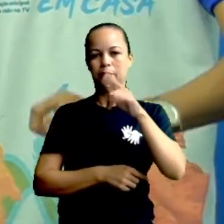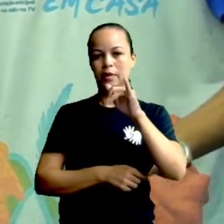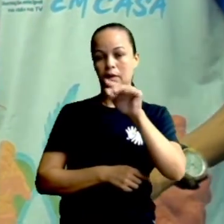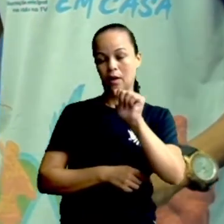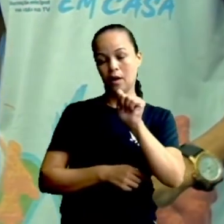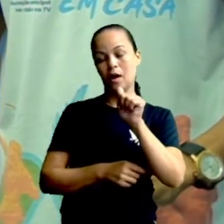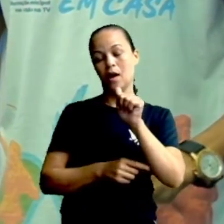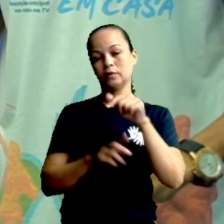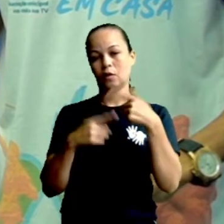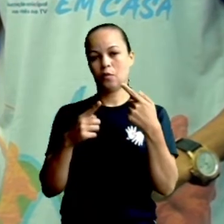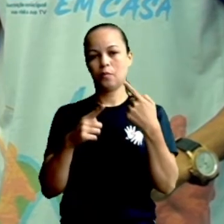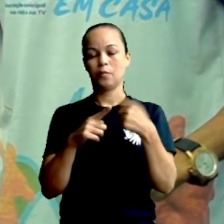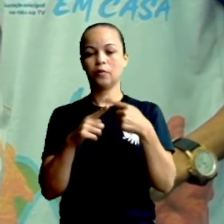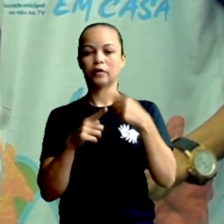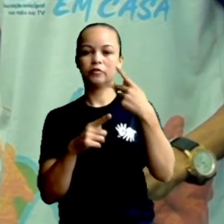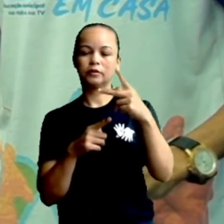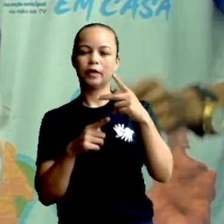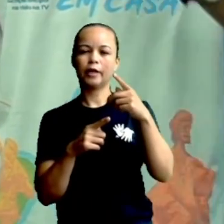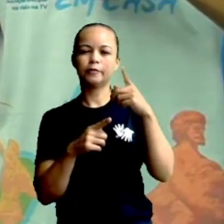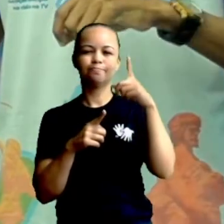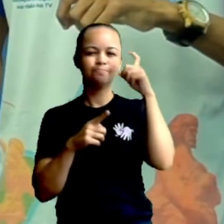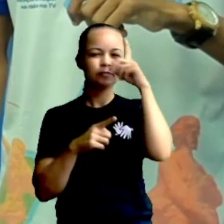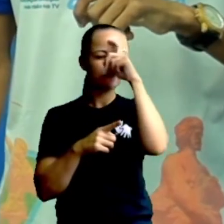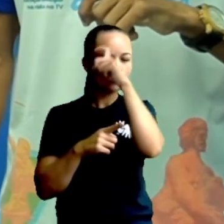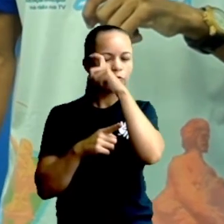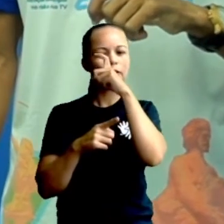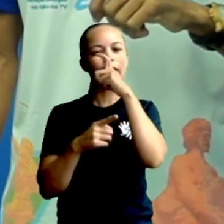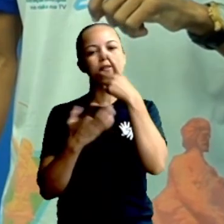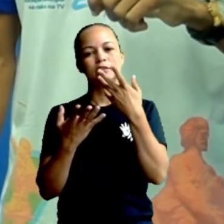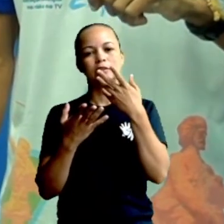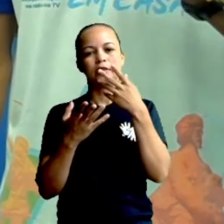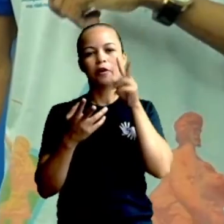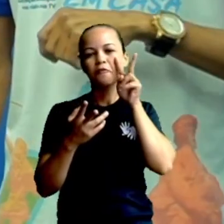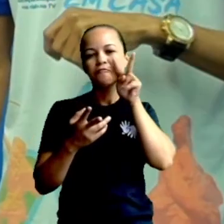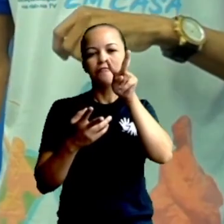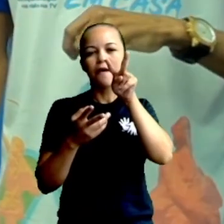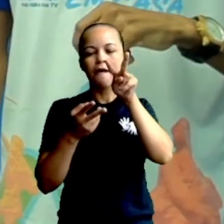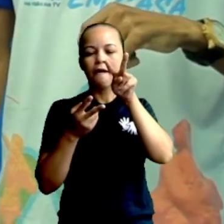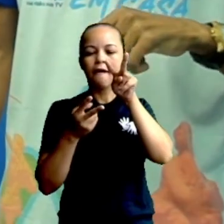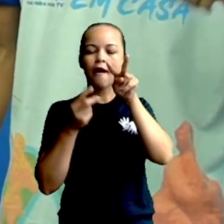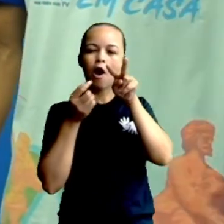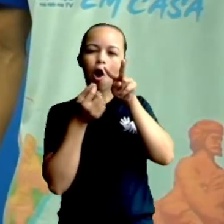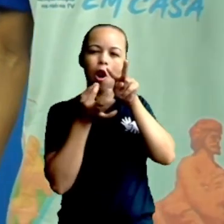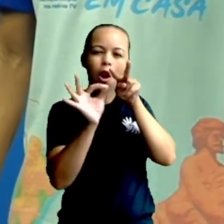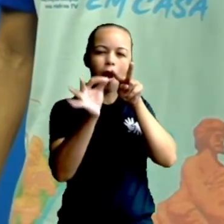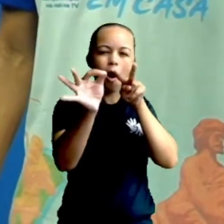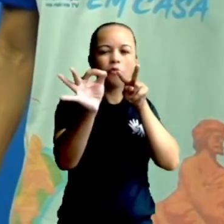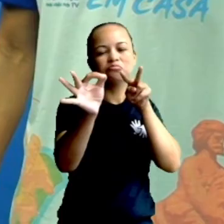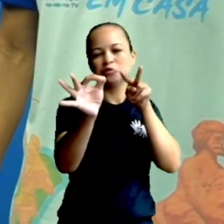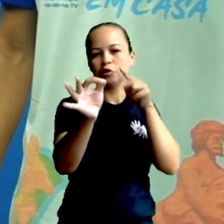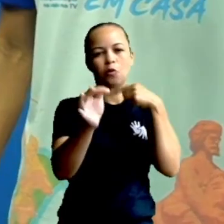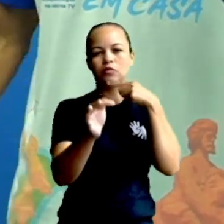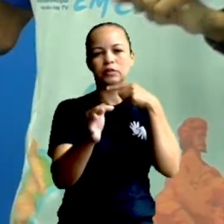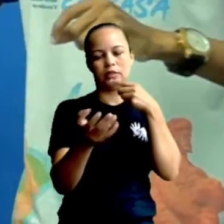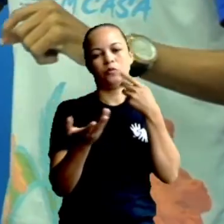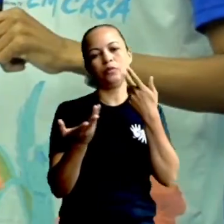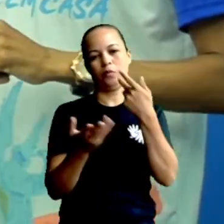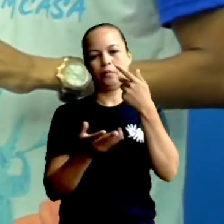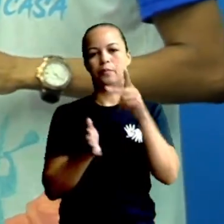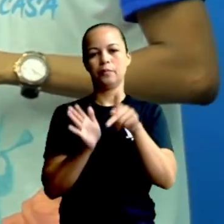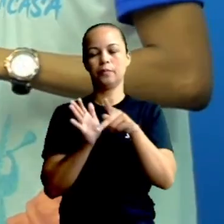de enxergar de longe. Eu tenho miopia no caso, tá? Para enxergar de longe. Então tem que estar uma lente o